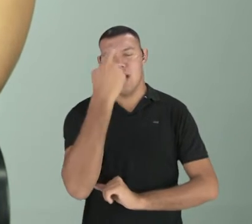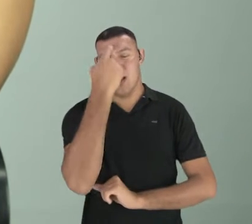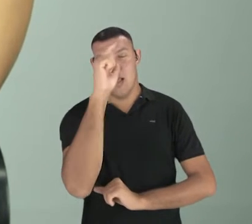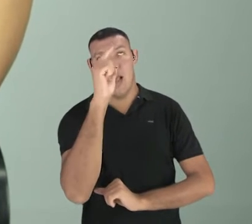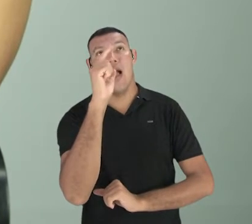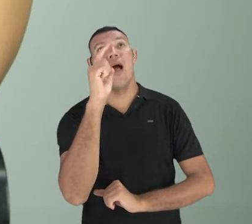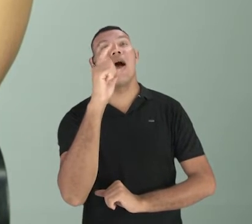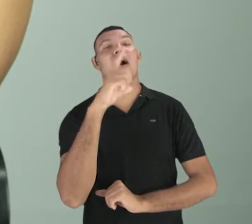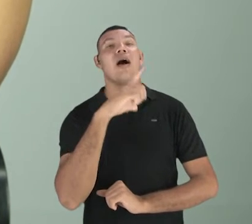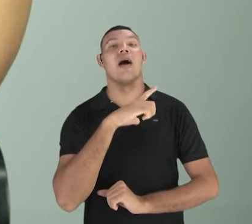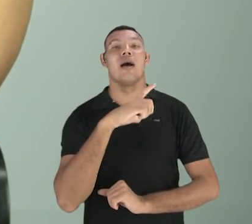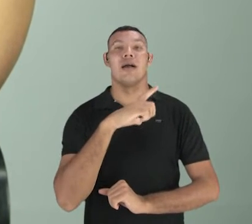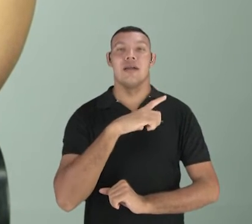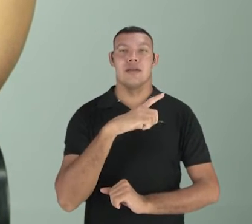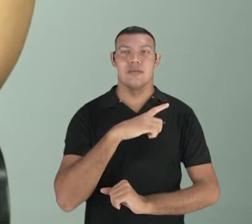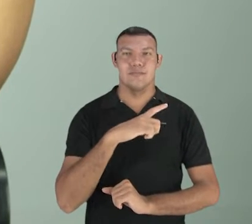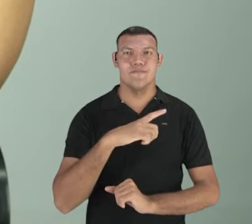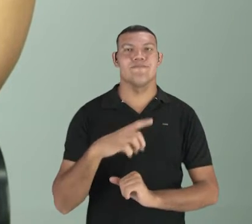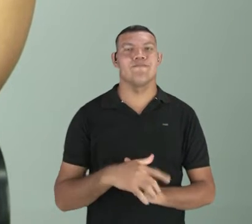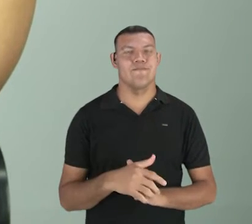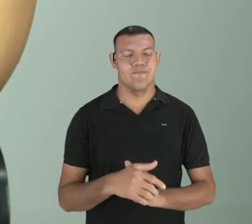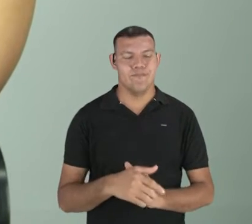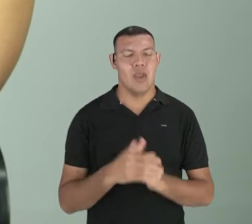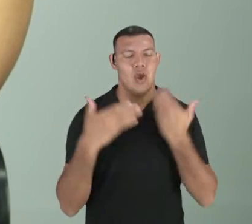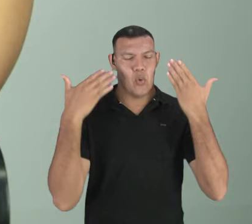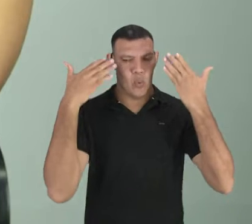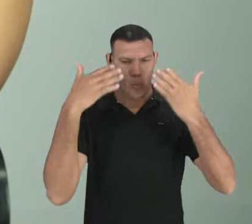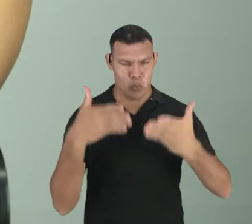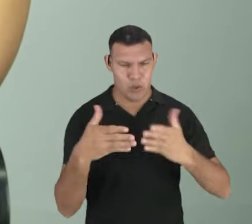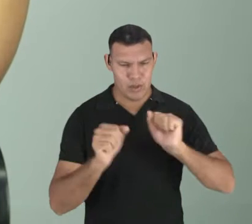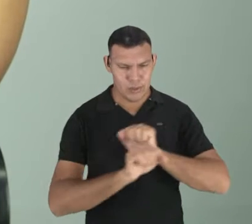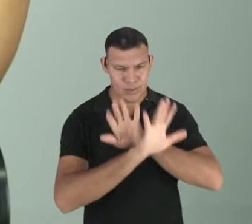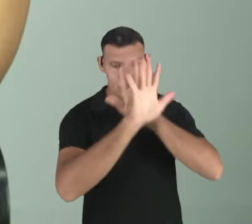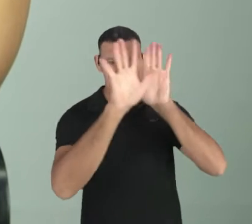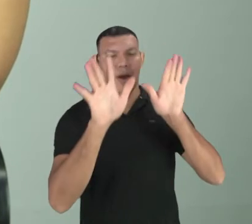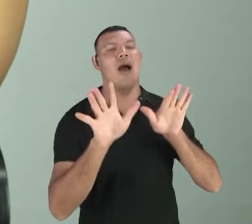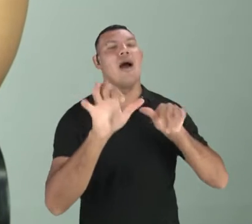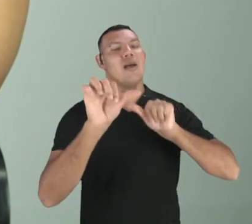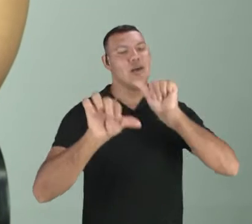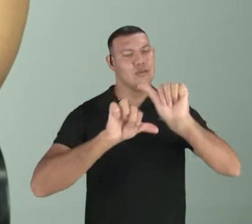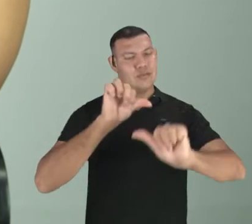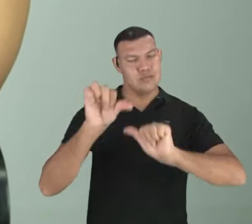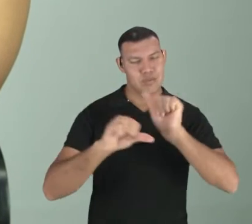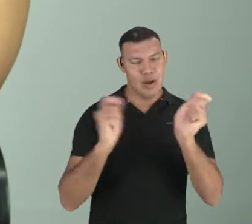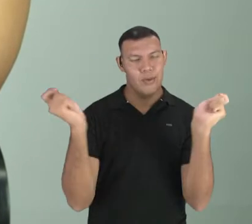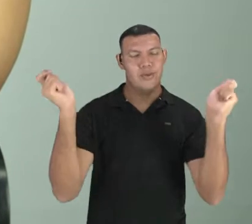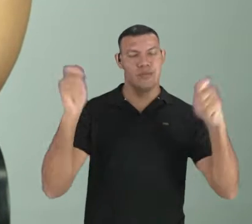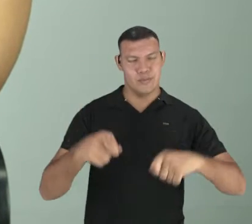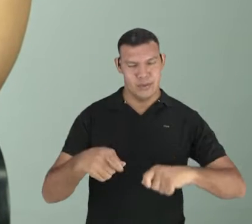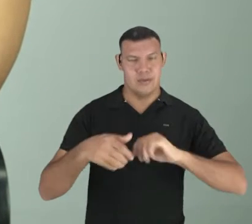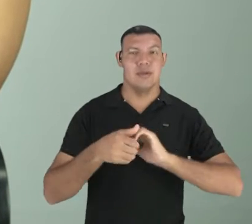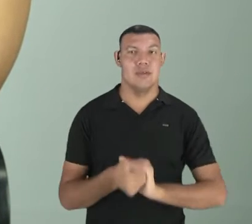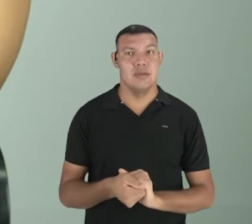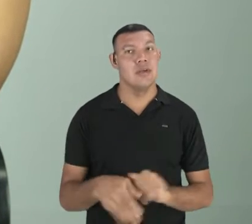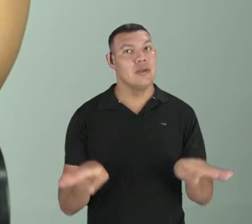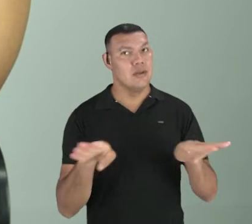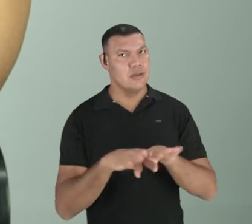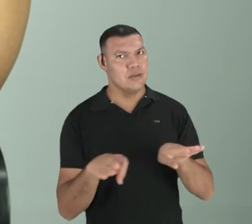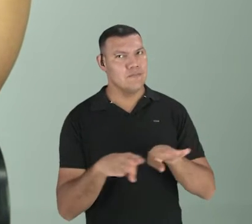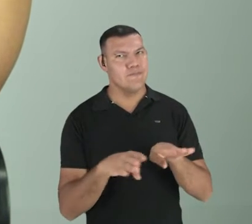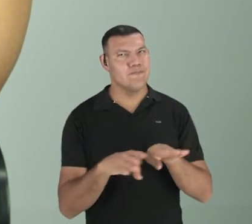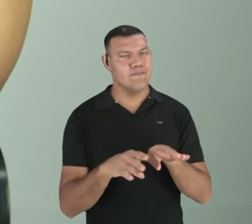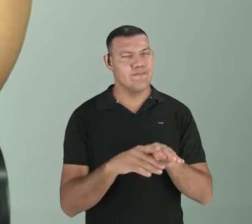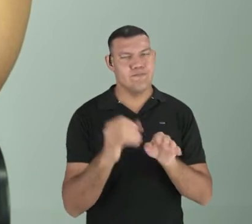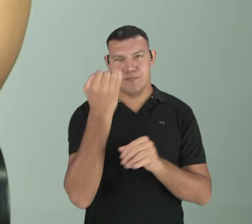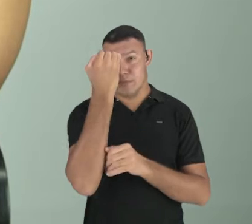ideia, começou a se tornar mais evidente a ideia da mudança dos organismos. E também a ideia de que